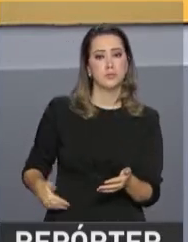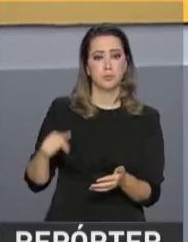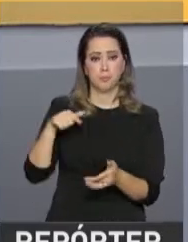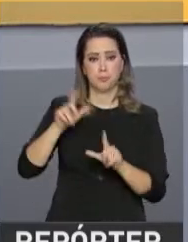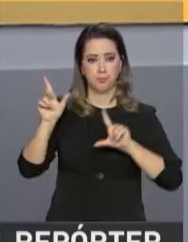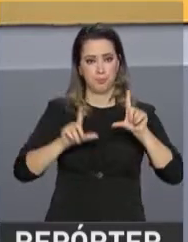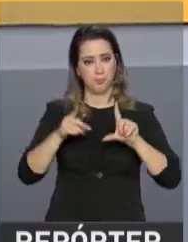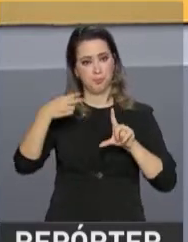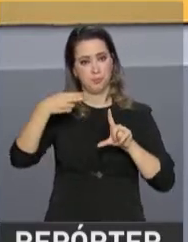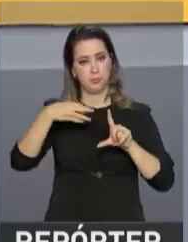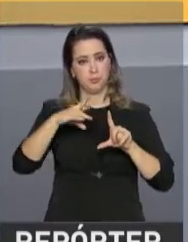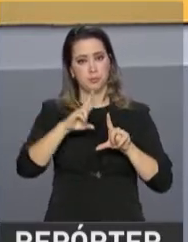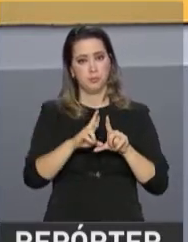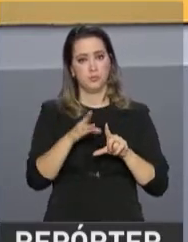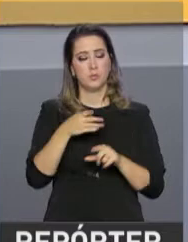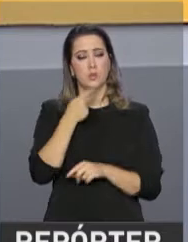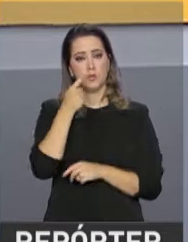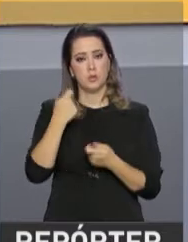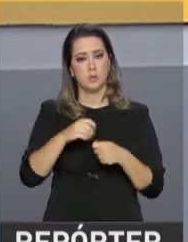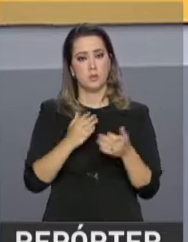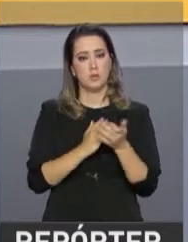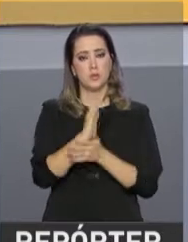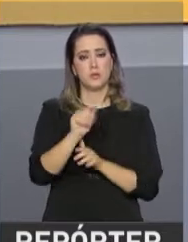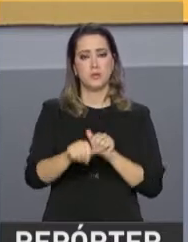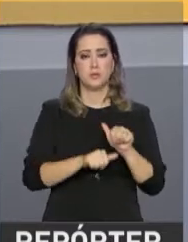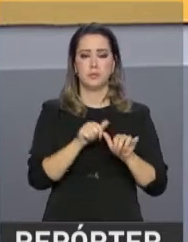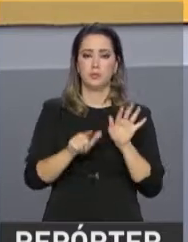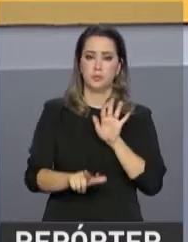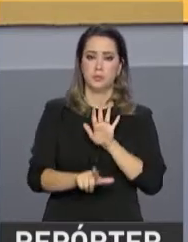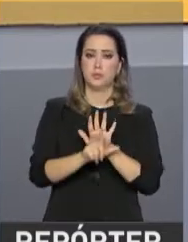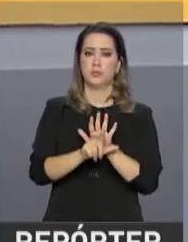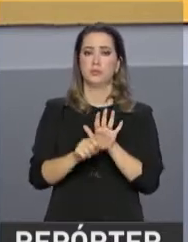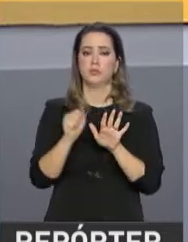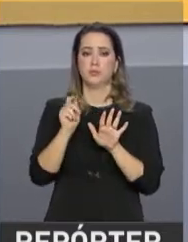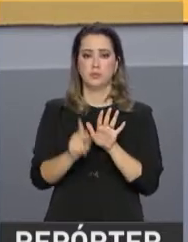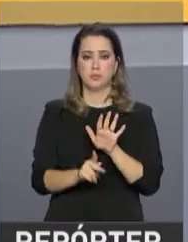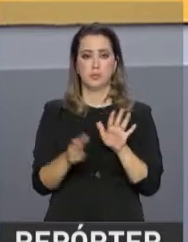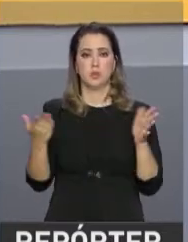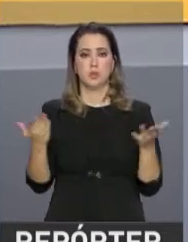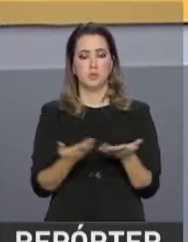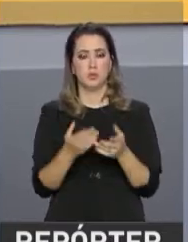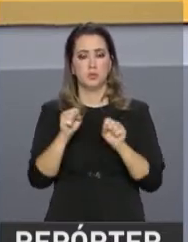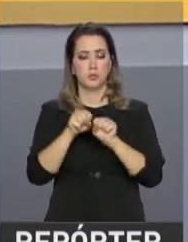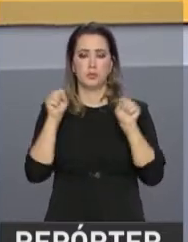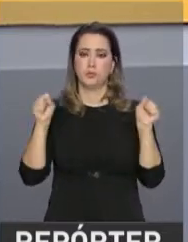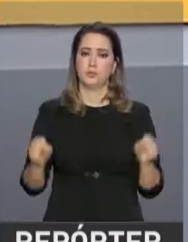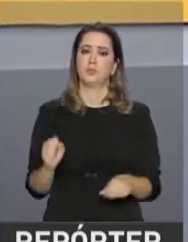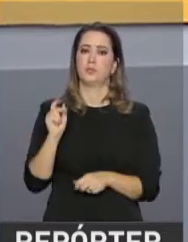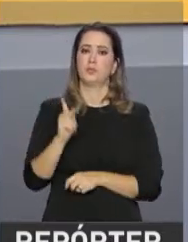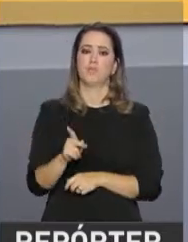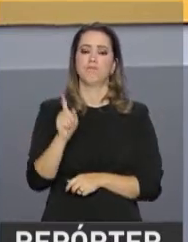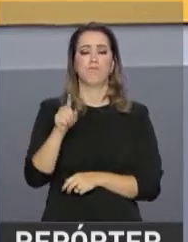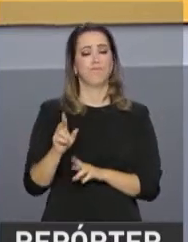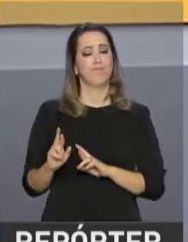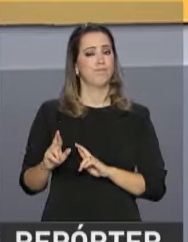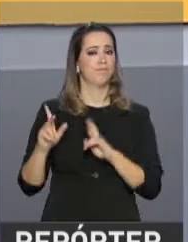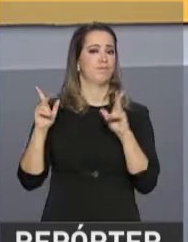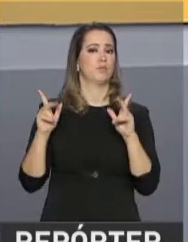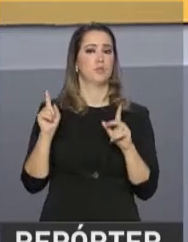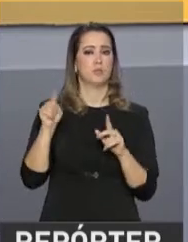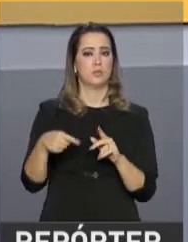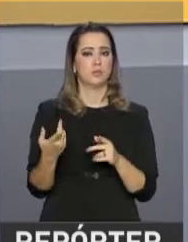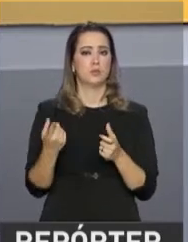ele defendeu a aprovação da reforma da previdência explicou que o atual sistema de aposentadoria é injusto e